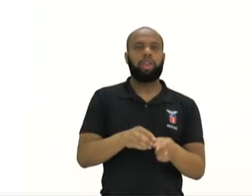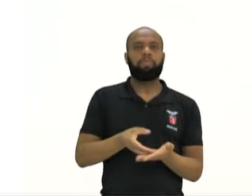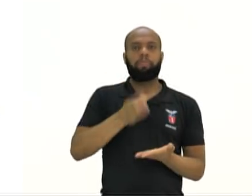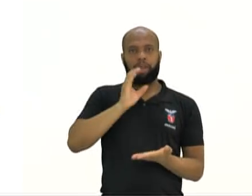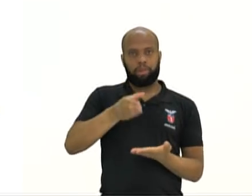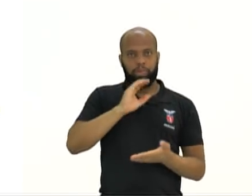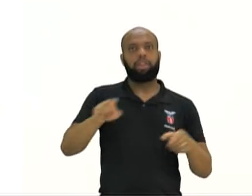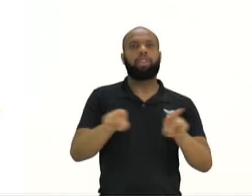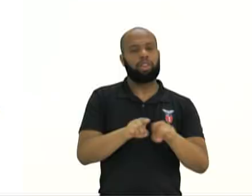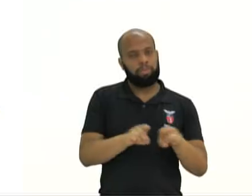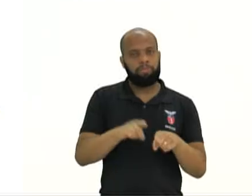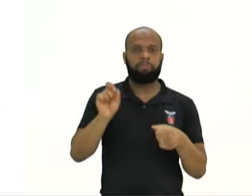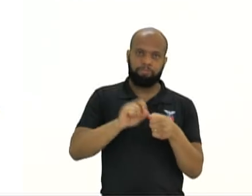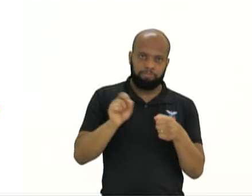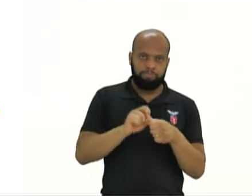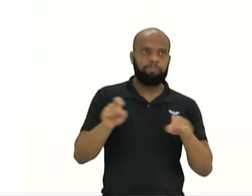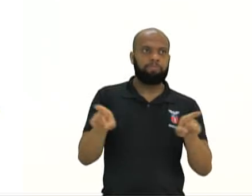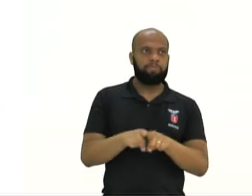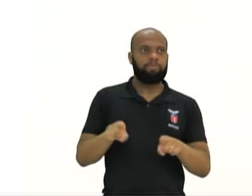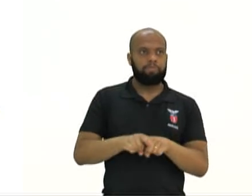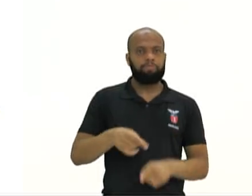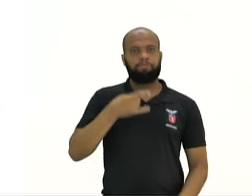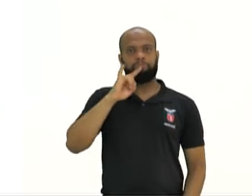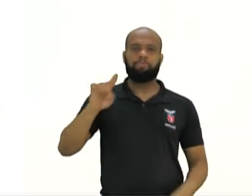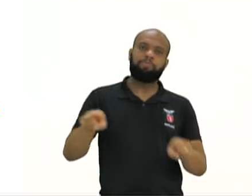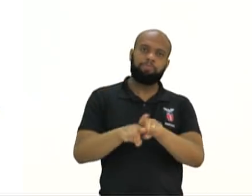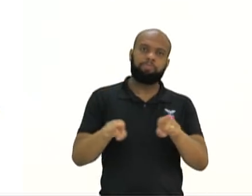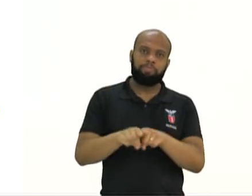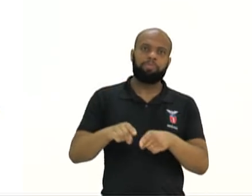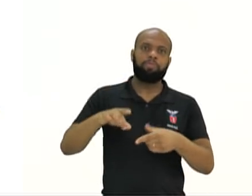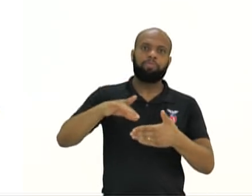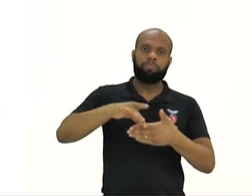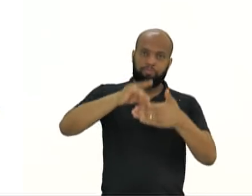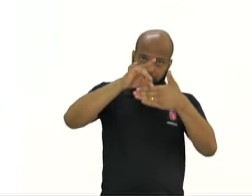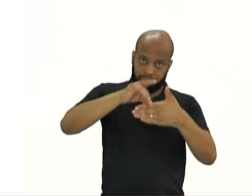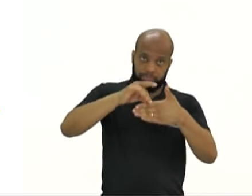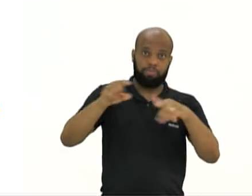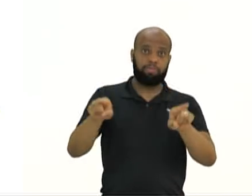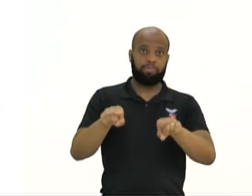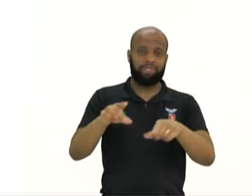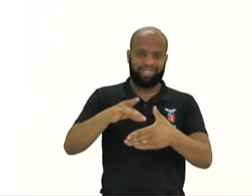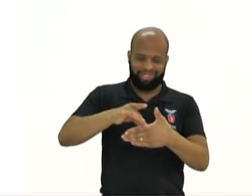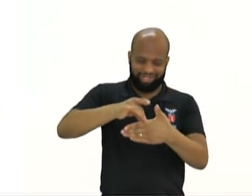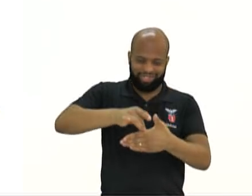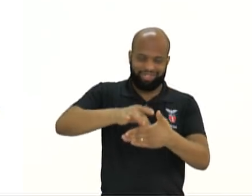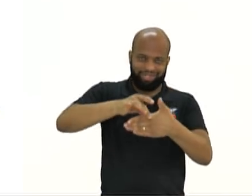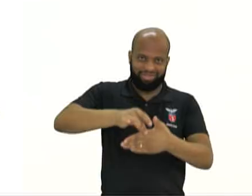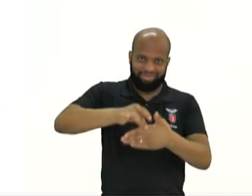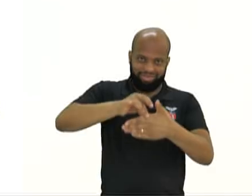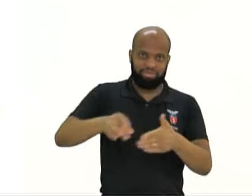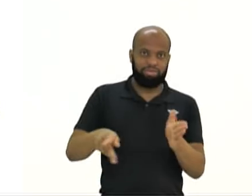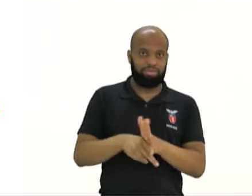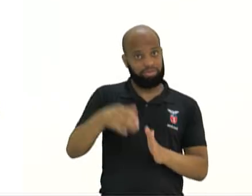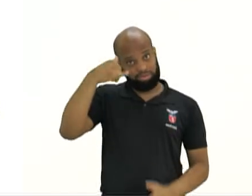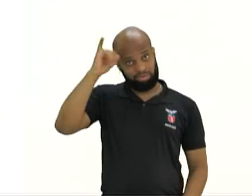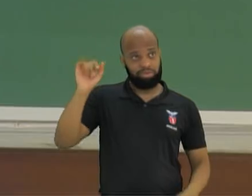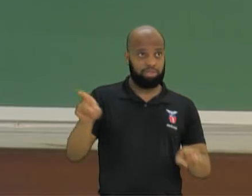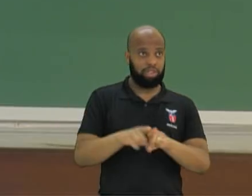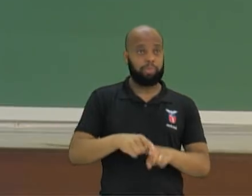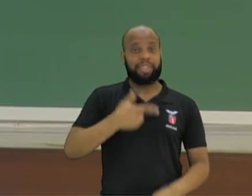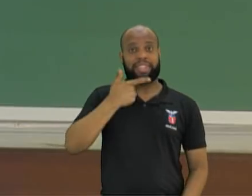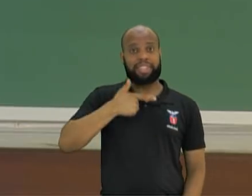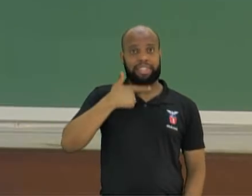parque alimentício, produção de conhaque, carne vermelha, carne de frango, leite e queijo. Né? Vamos ver os produtos lácteos aí